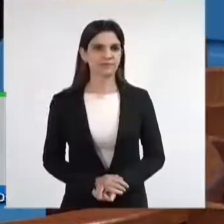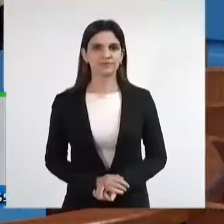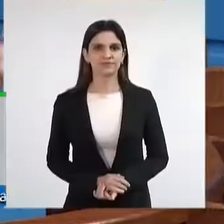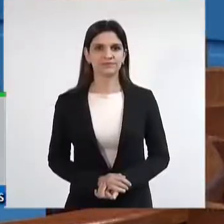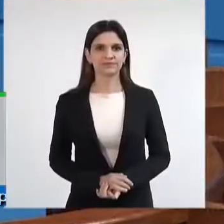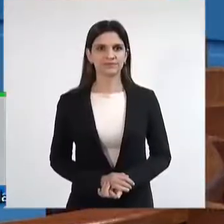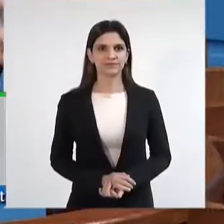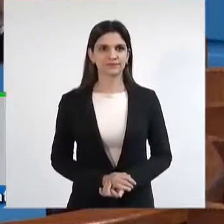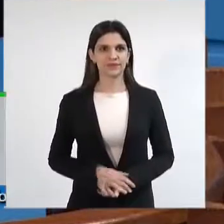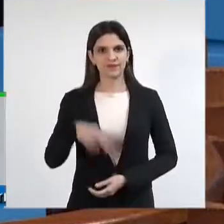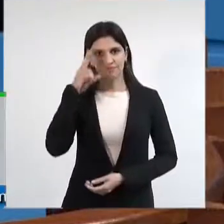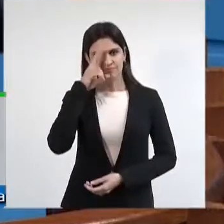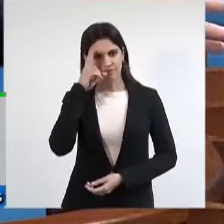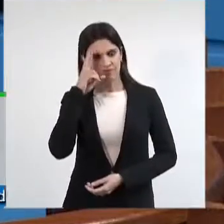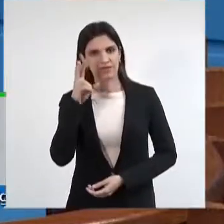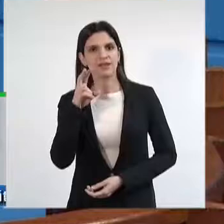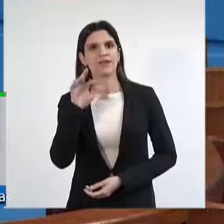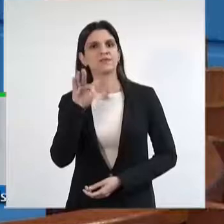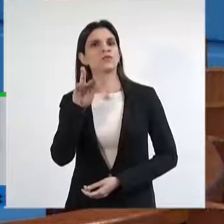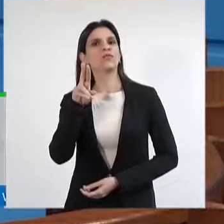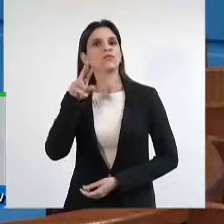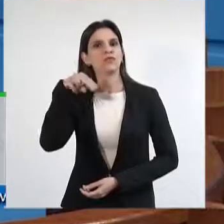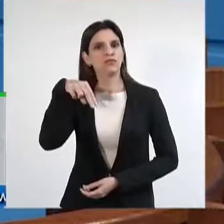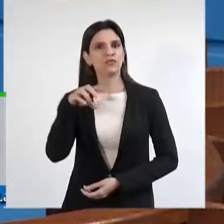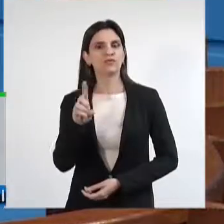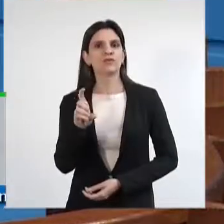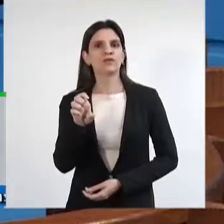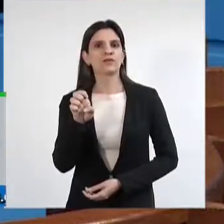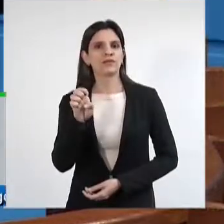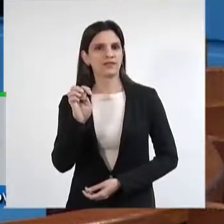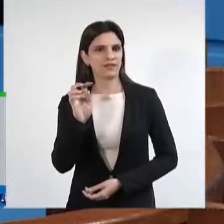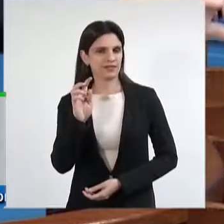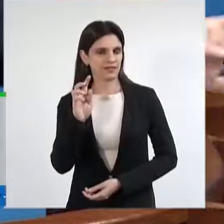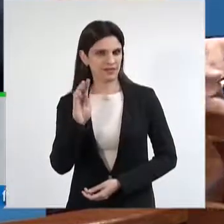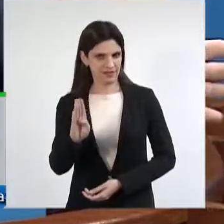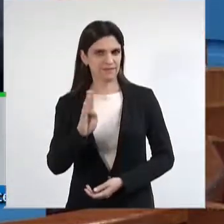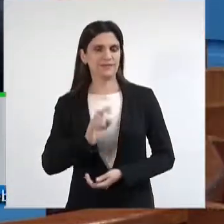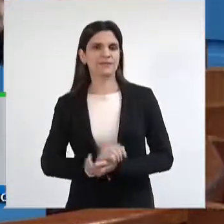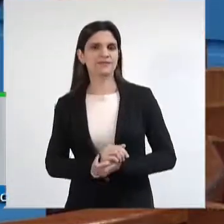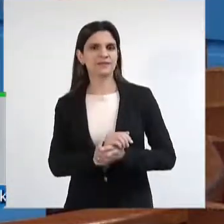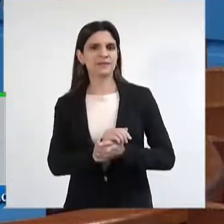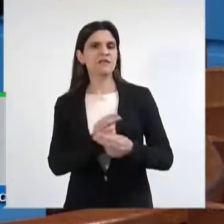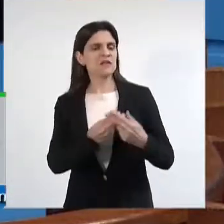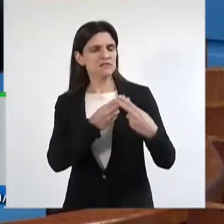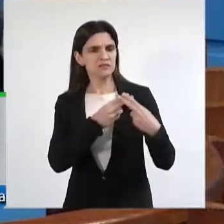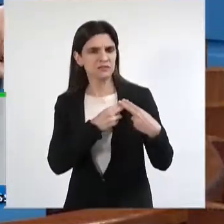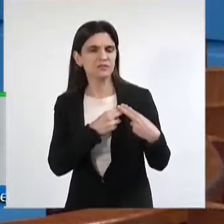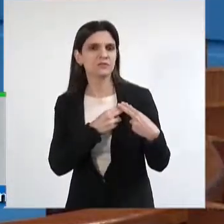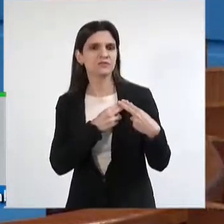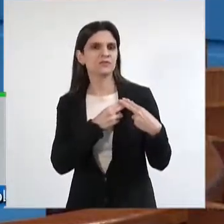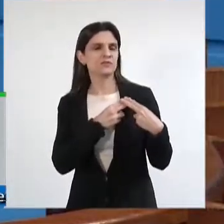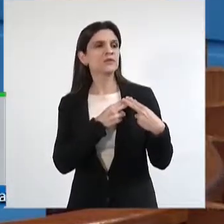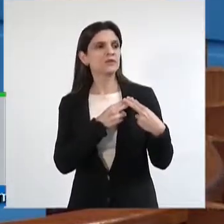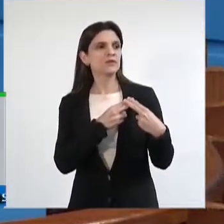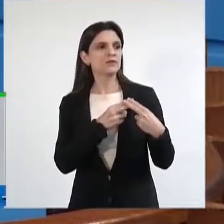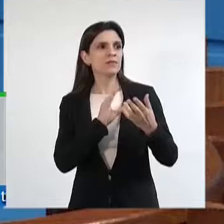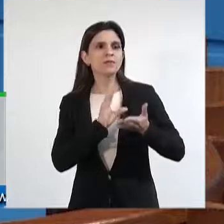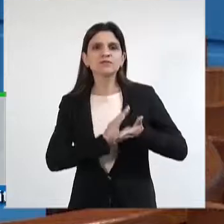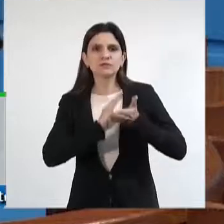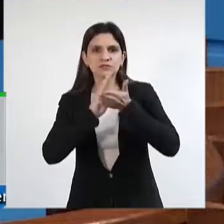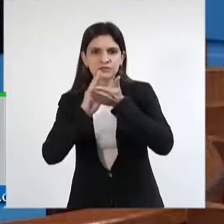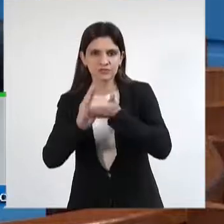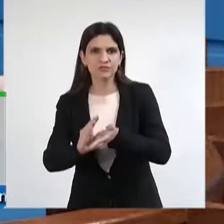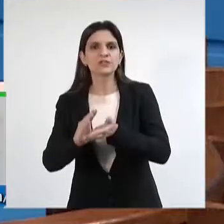O Fundeb foi responsável nesses anos todos, né, pelos investimentos que nós tivemos na